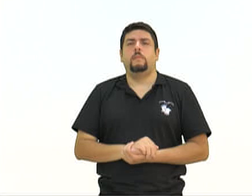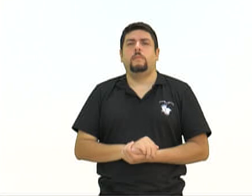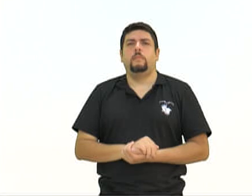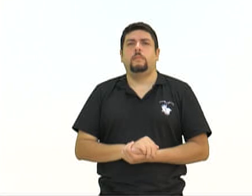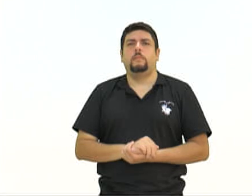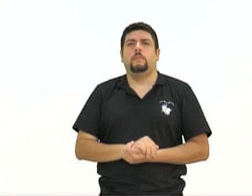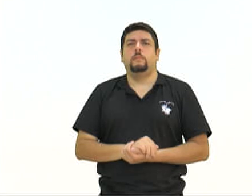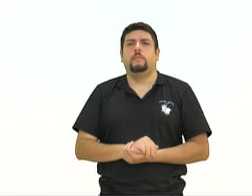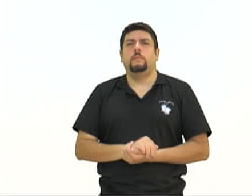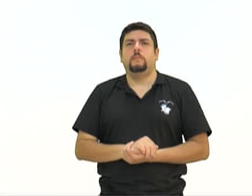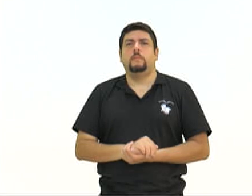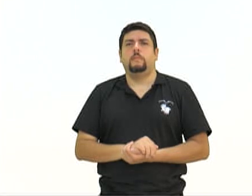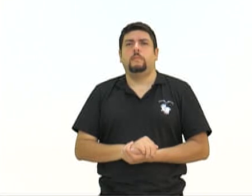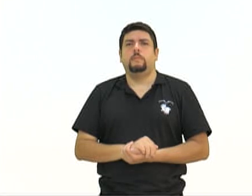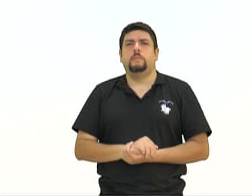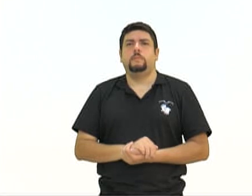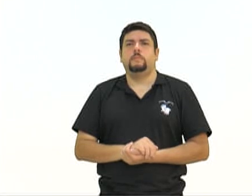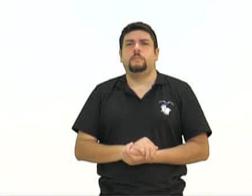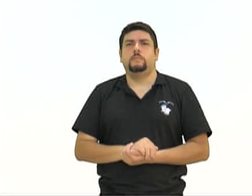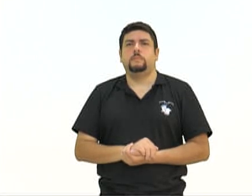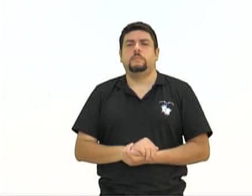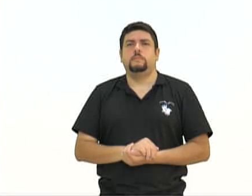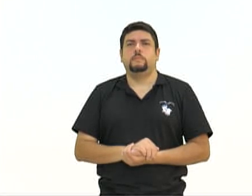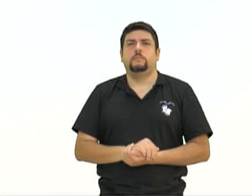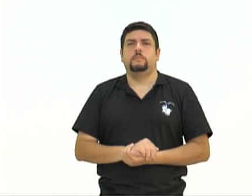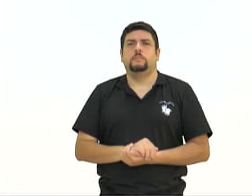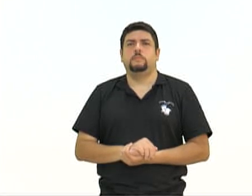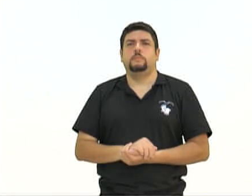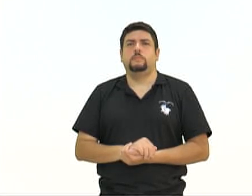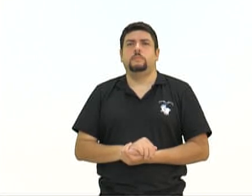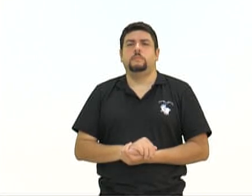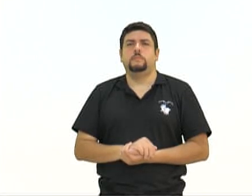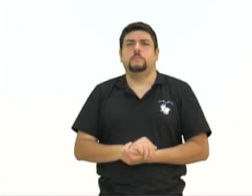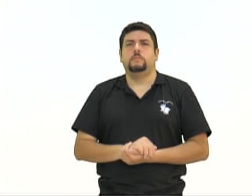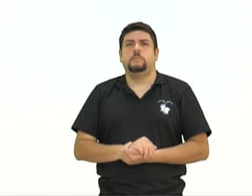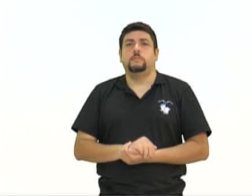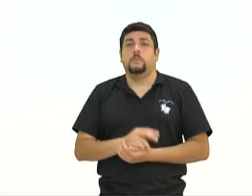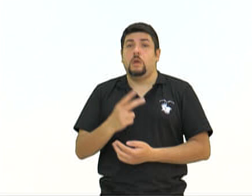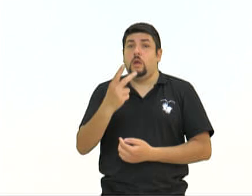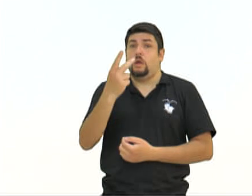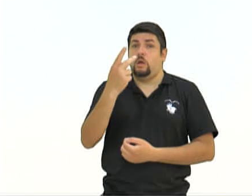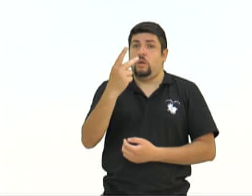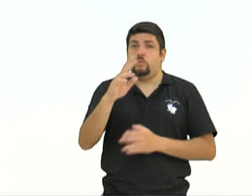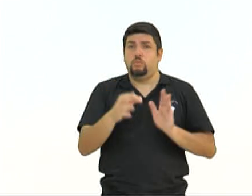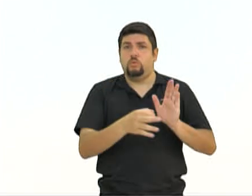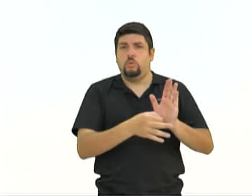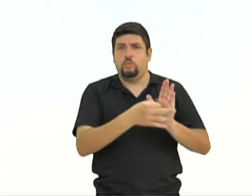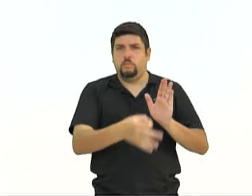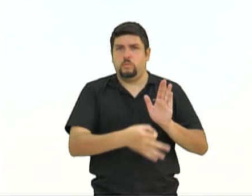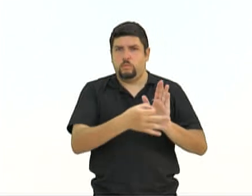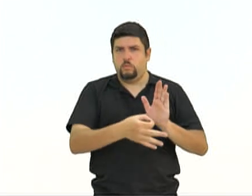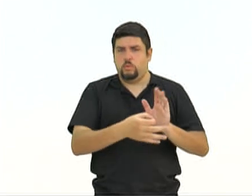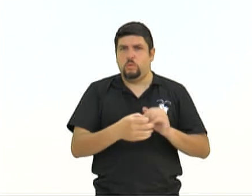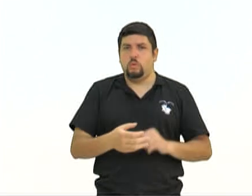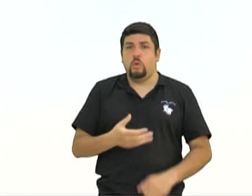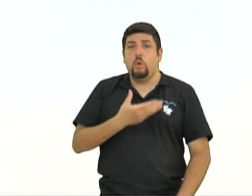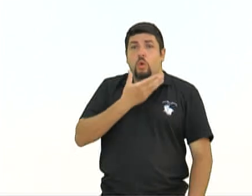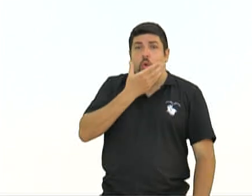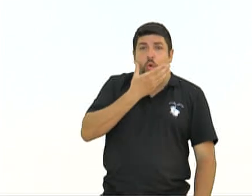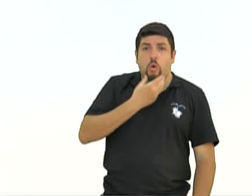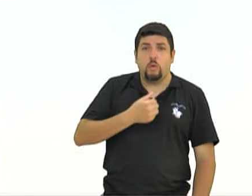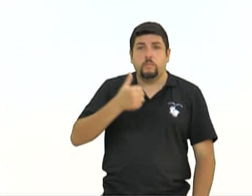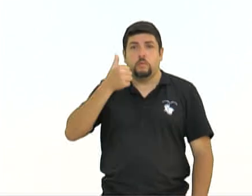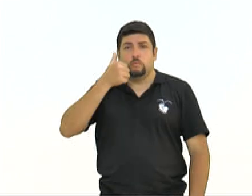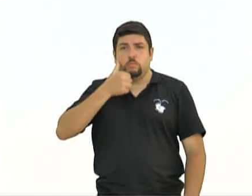equally? Why does this difference exist in our society? Se na tua opinião você acha que homem e mulher deveriam ser julgados de